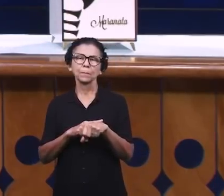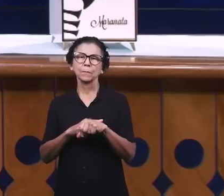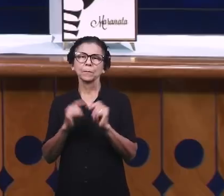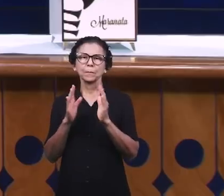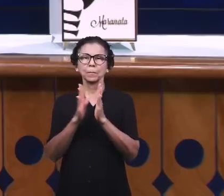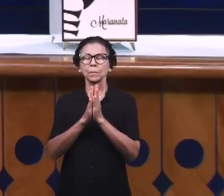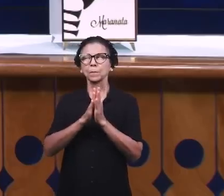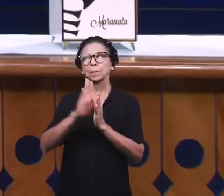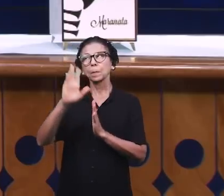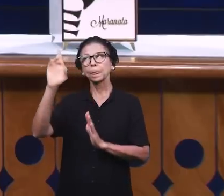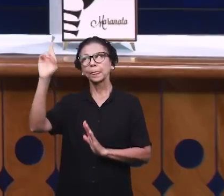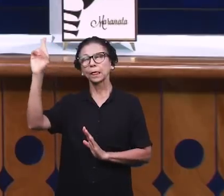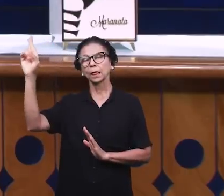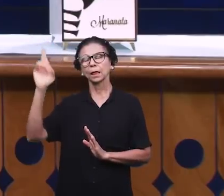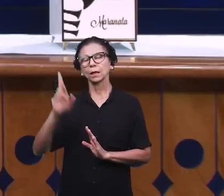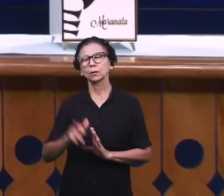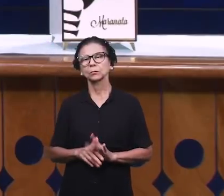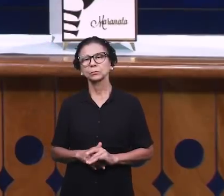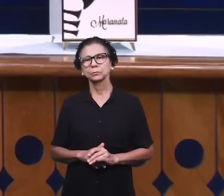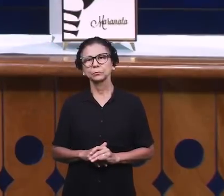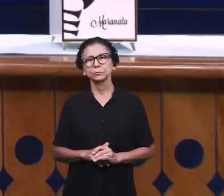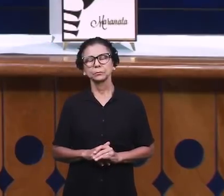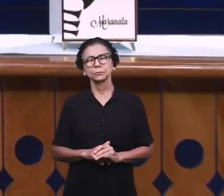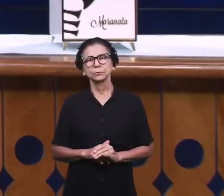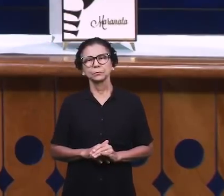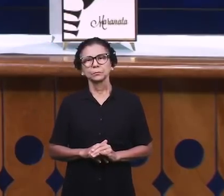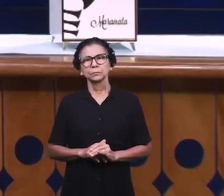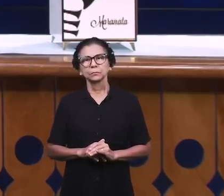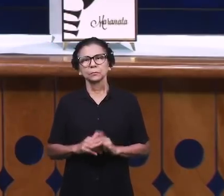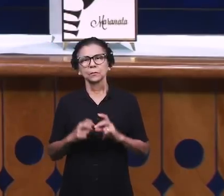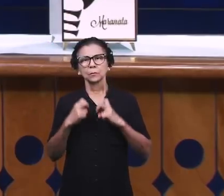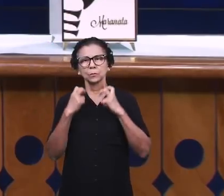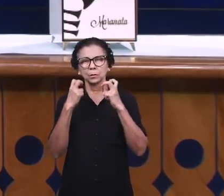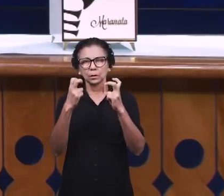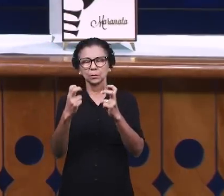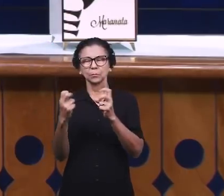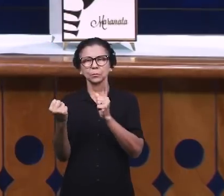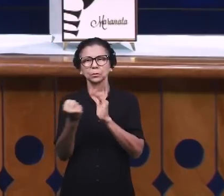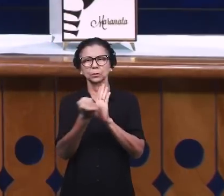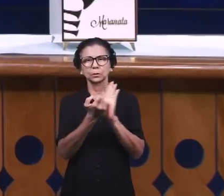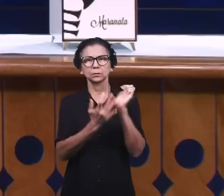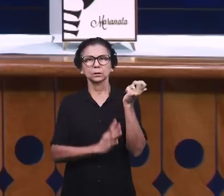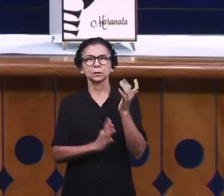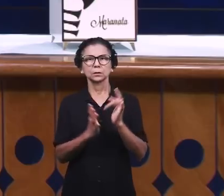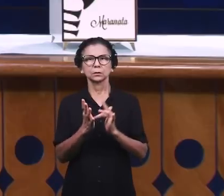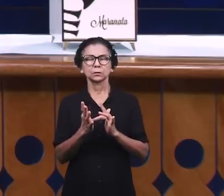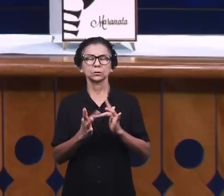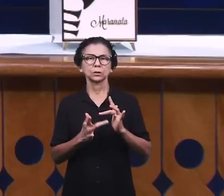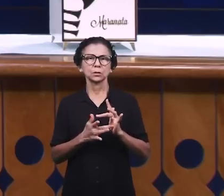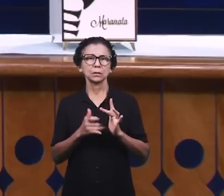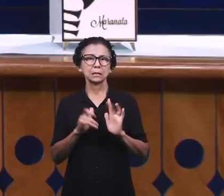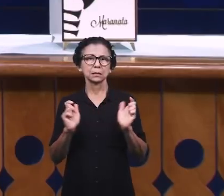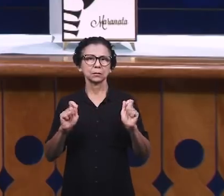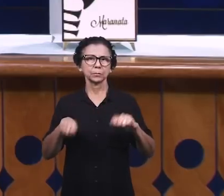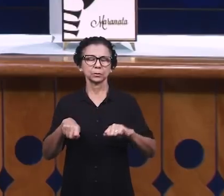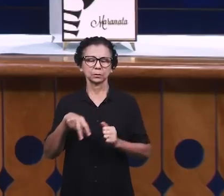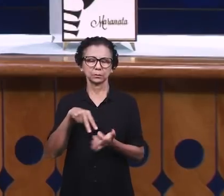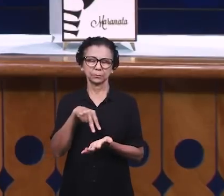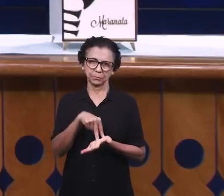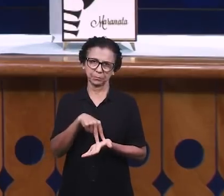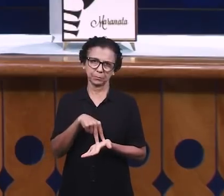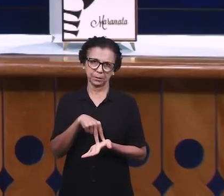Senhor, e o fazemos sempre clamando pelo poder do sangue de Jesus, uma oração de invocação. Aqueles que puderem, eu convido a estar